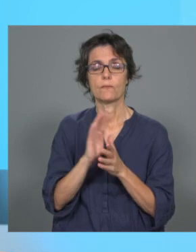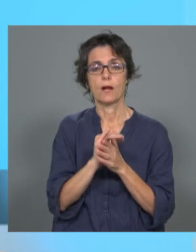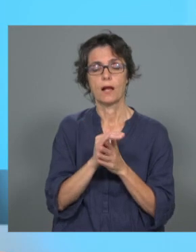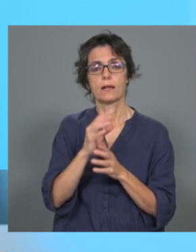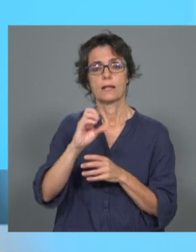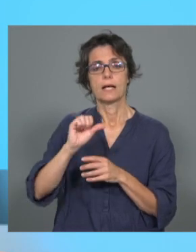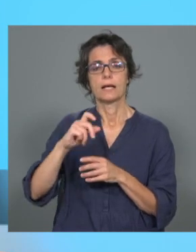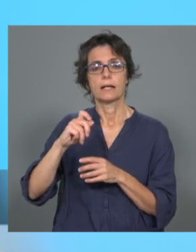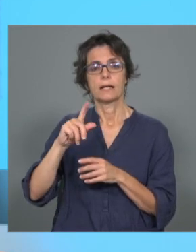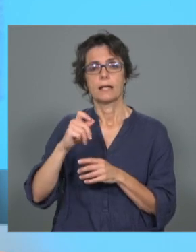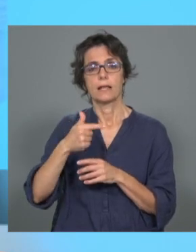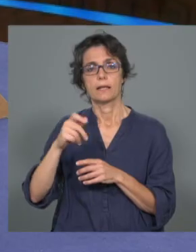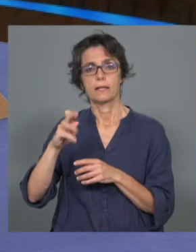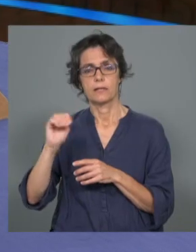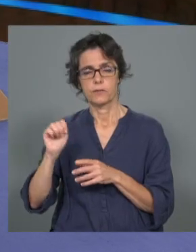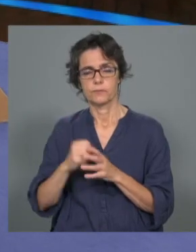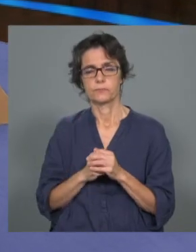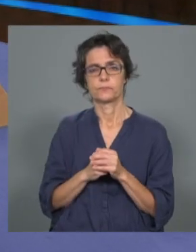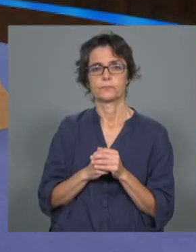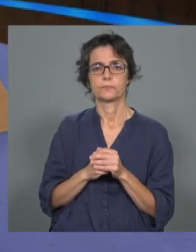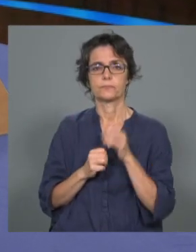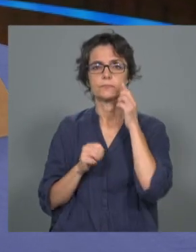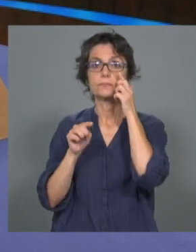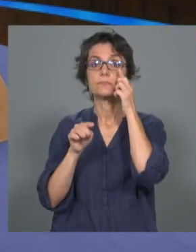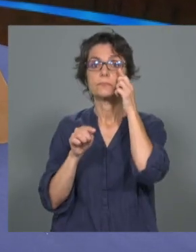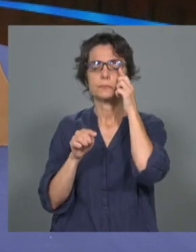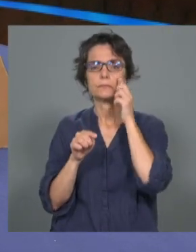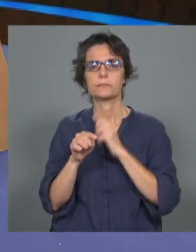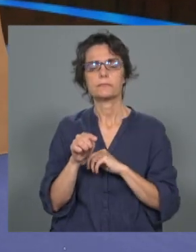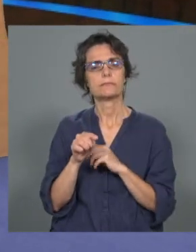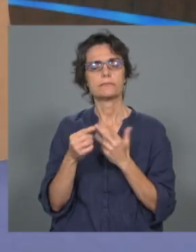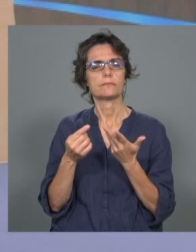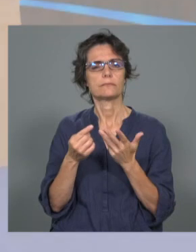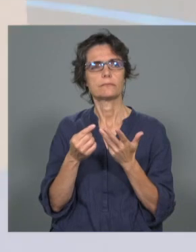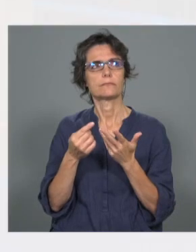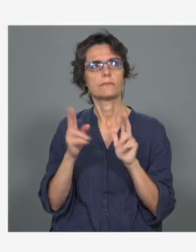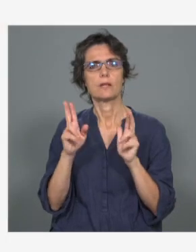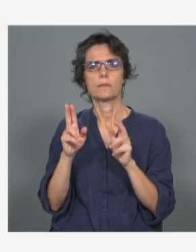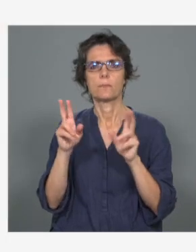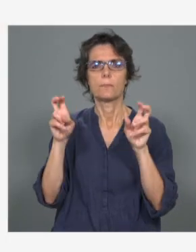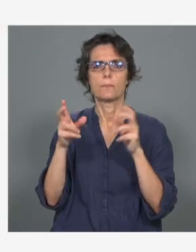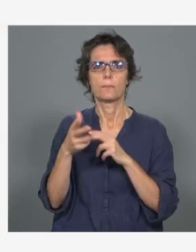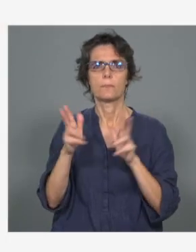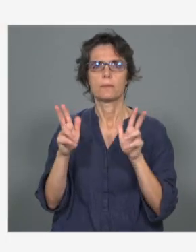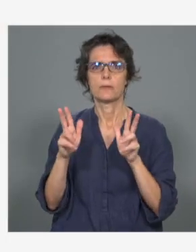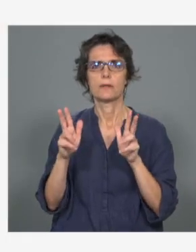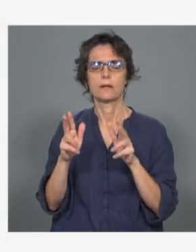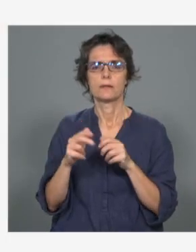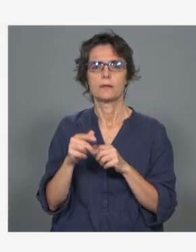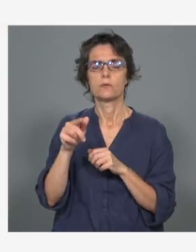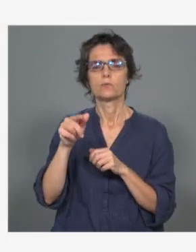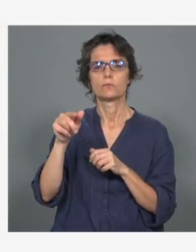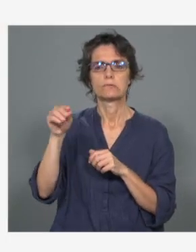não é? Destaca aí esse chamamento à liberdade como condição